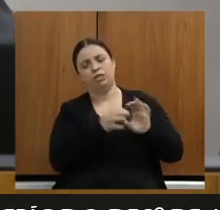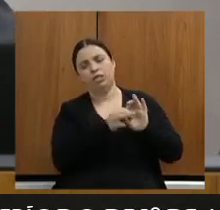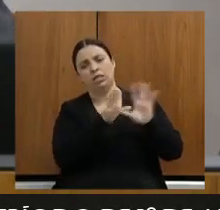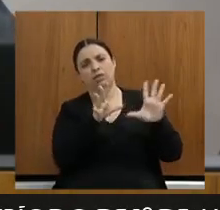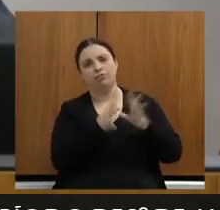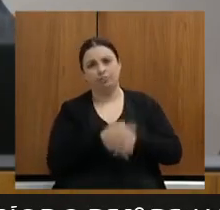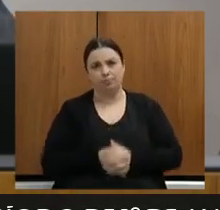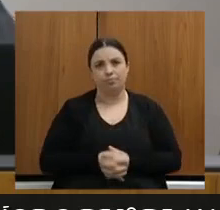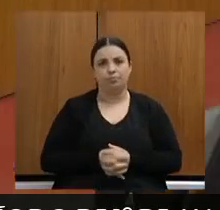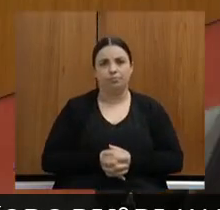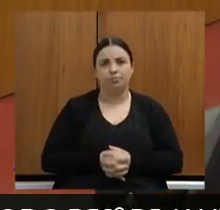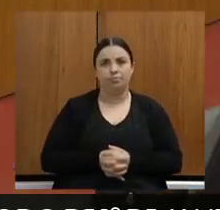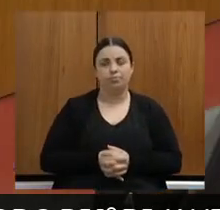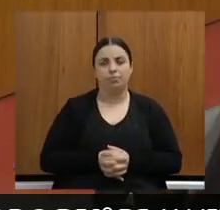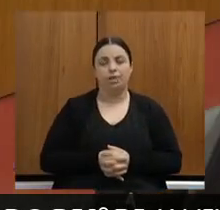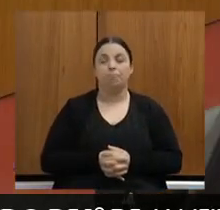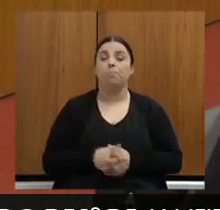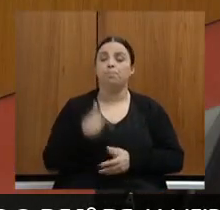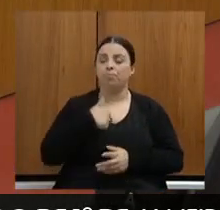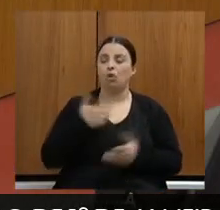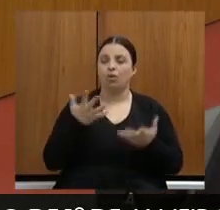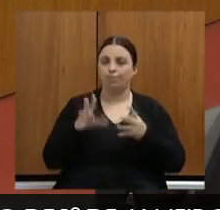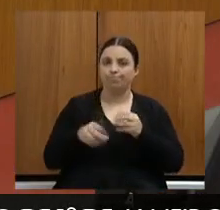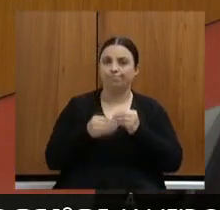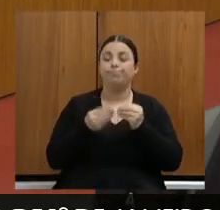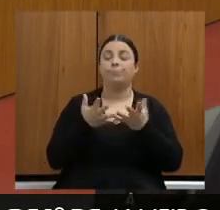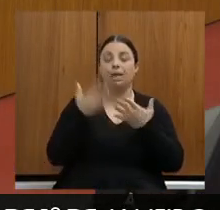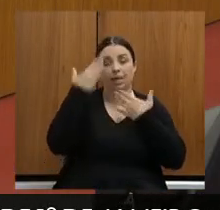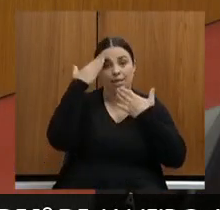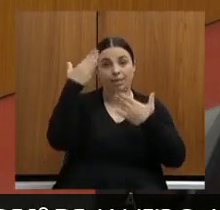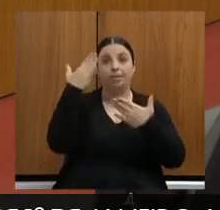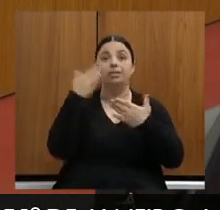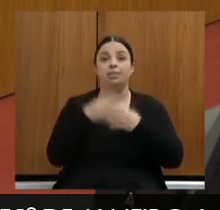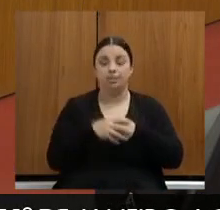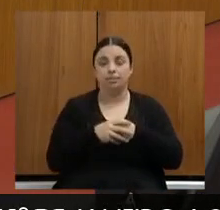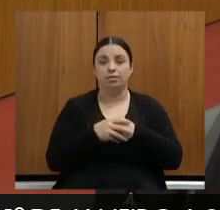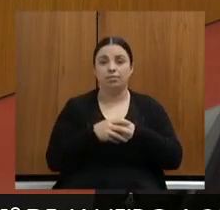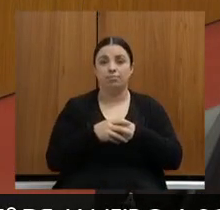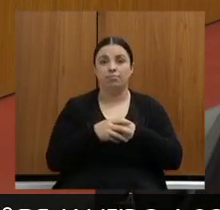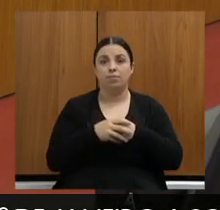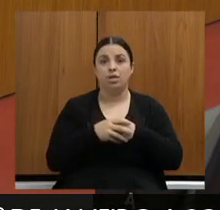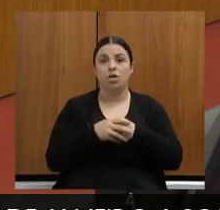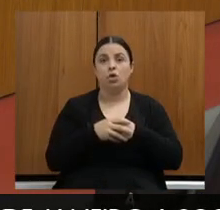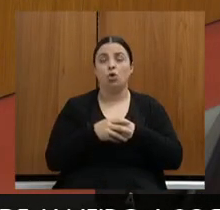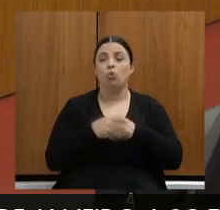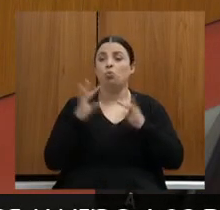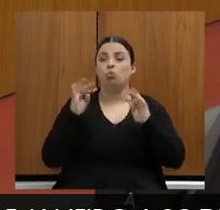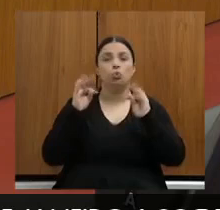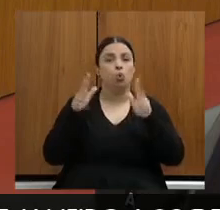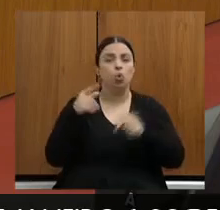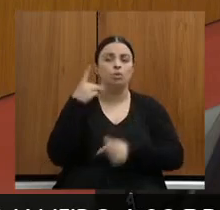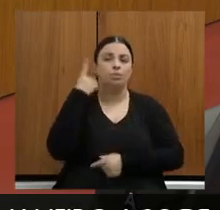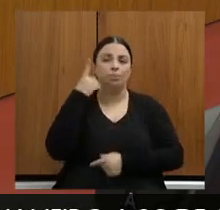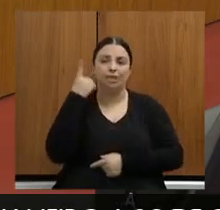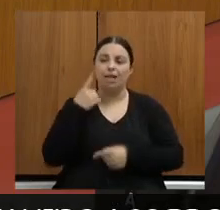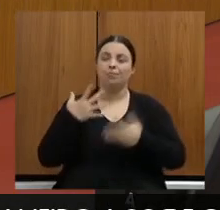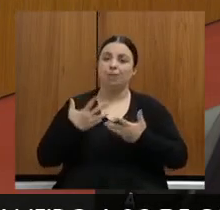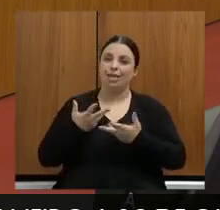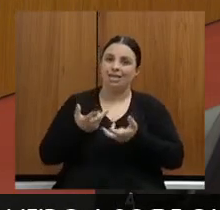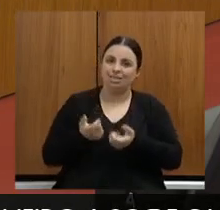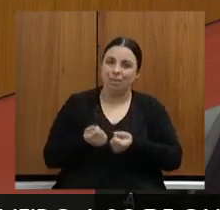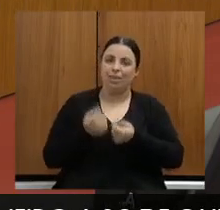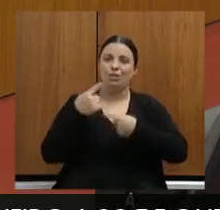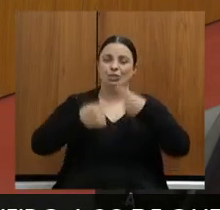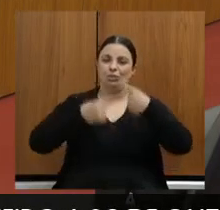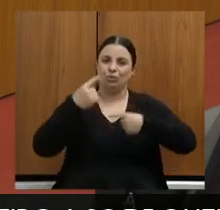disposição e eu quero Deputado agradecer aqui a gentileza com que todos os deputados me receberam